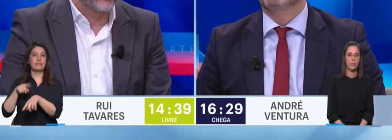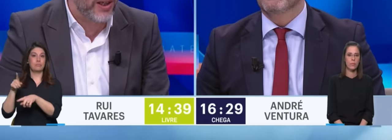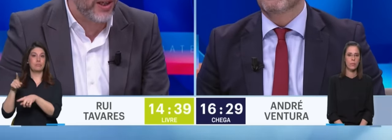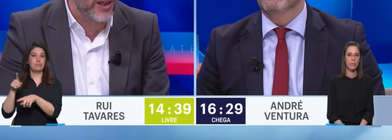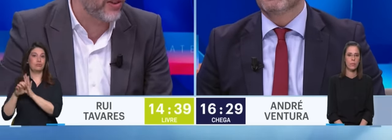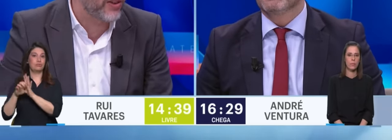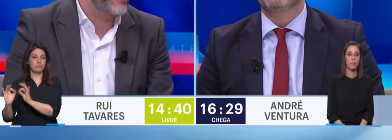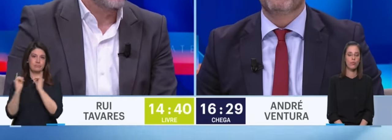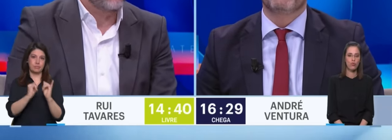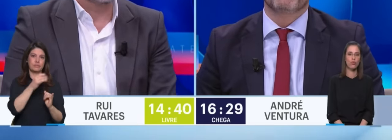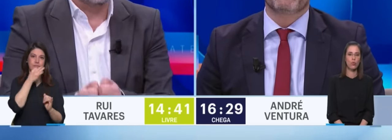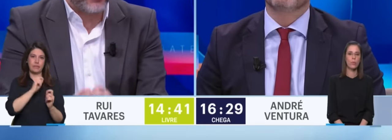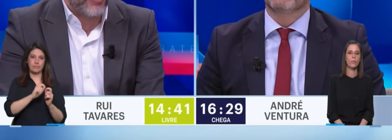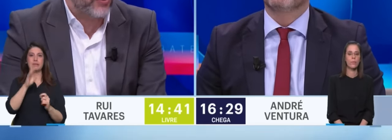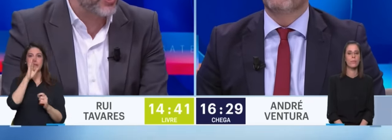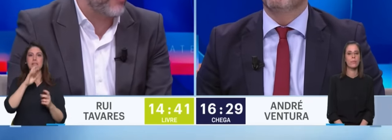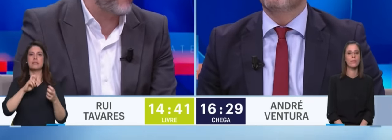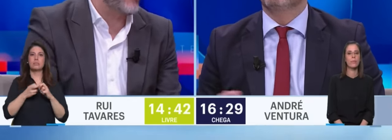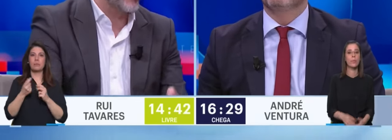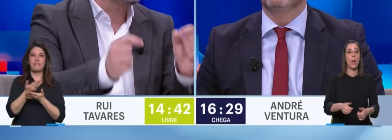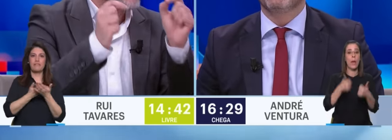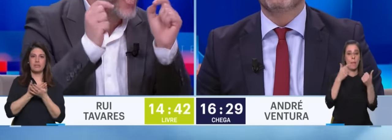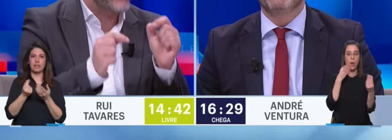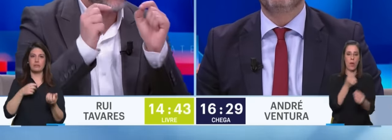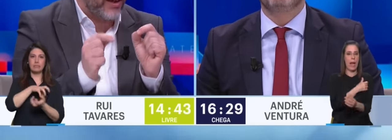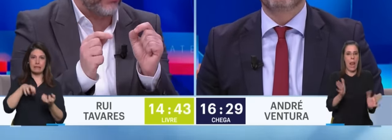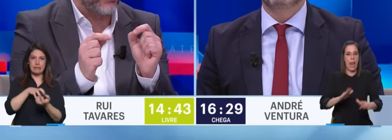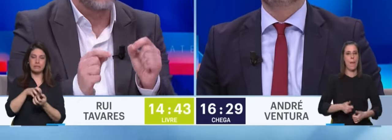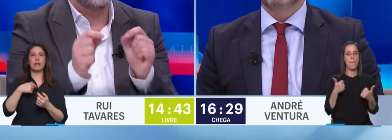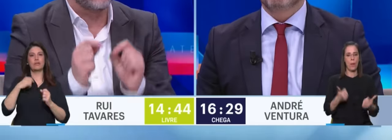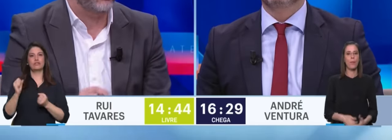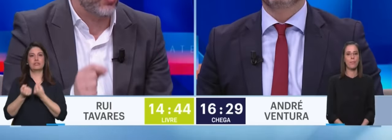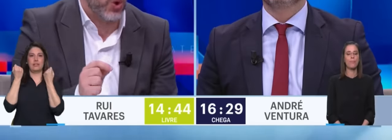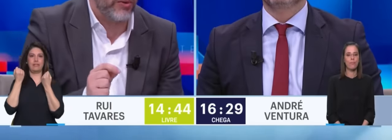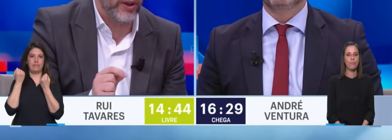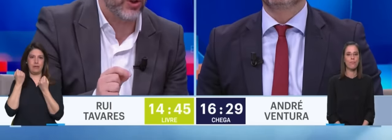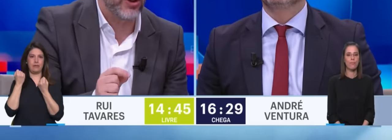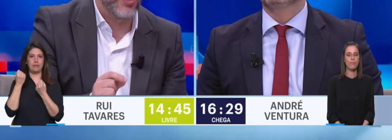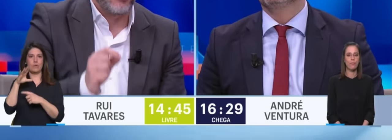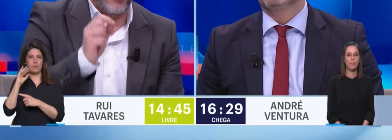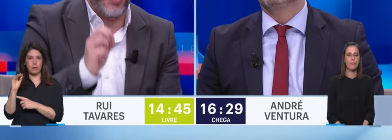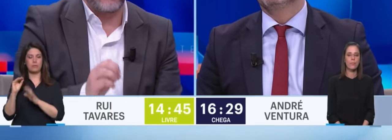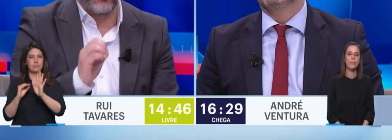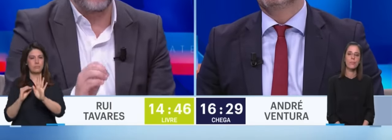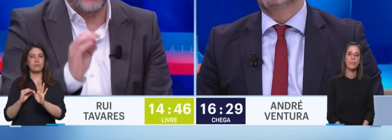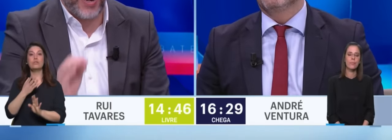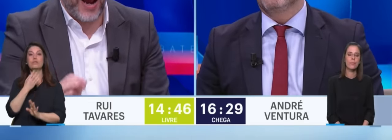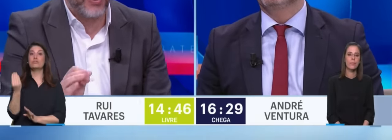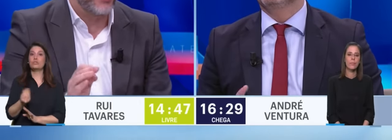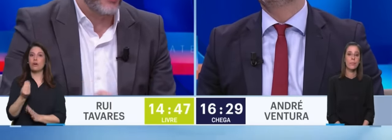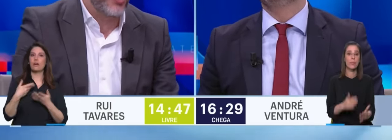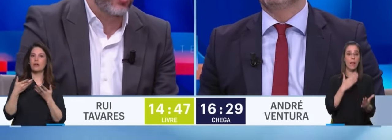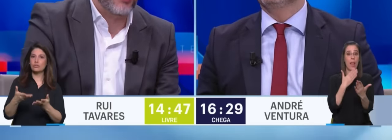umaa Fin Somos Nós outra vez que vamos salvar a a maneira certa de ajudar os jovens a comprar em